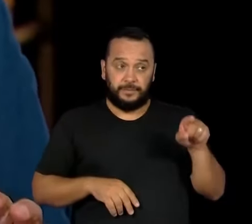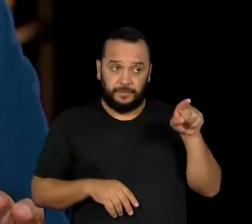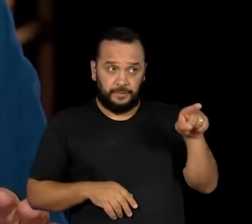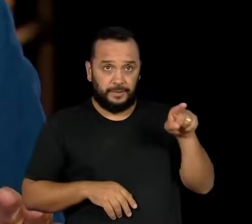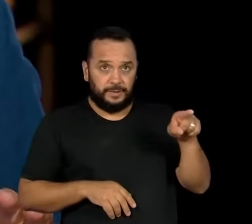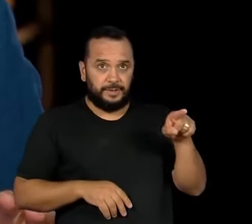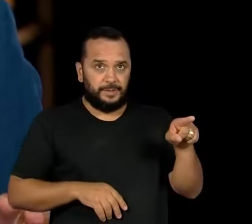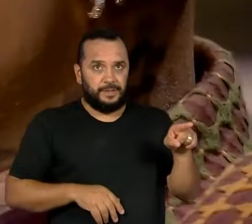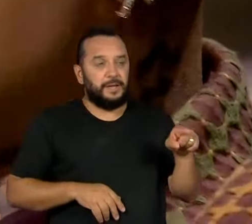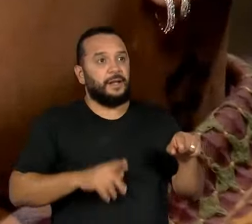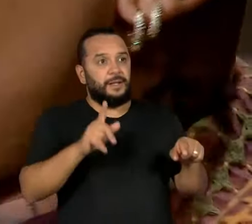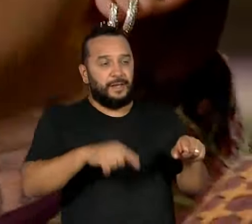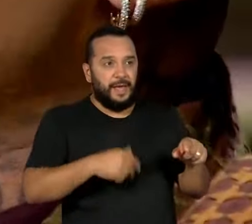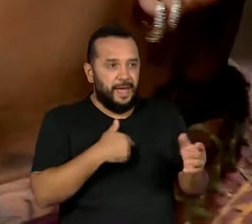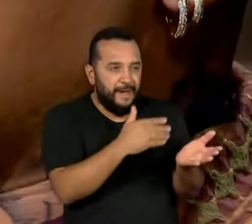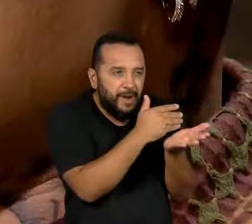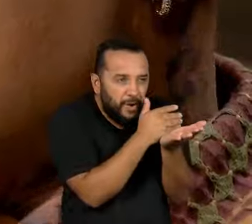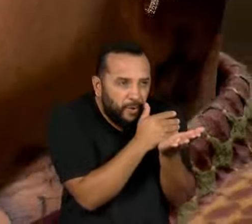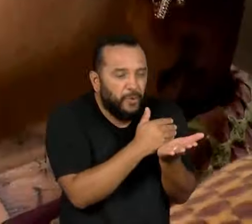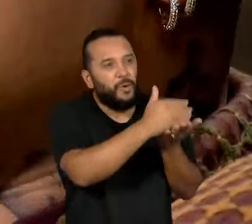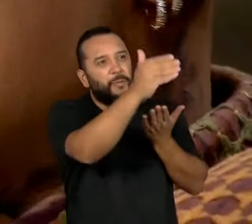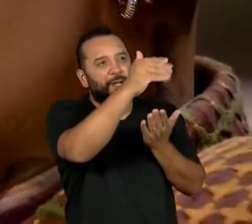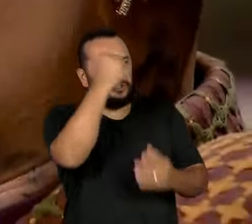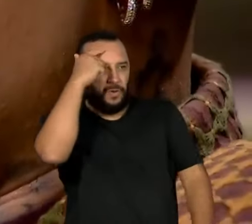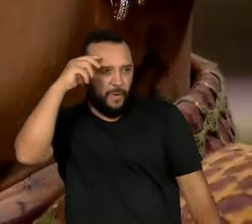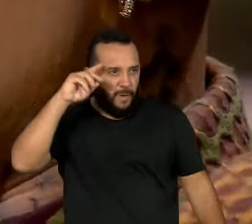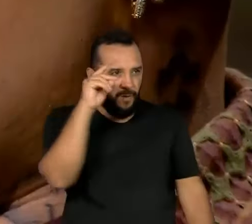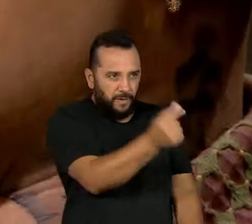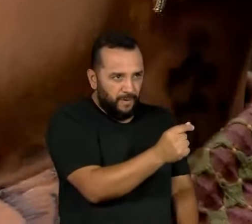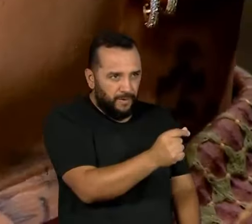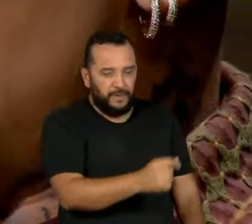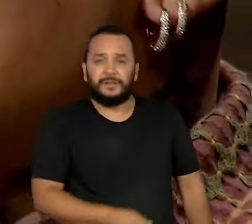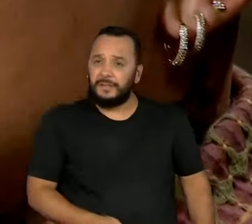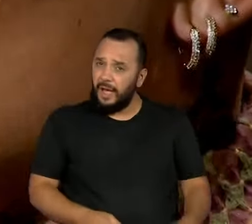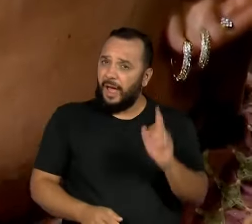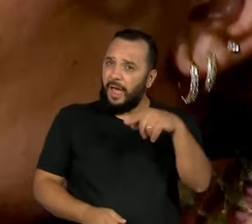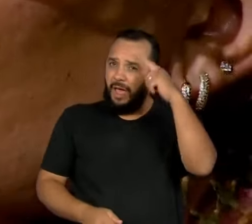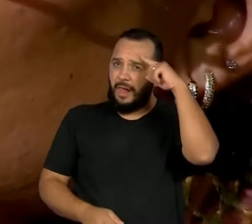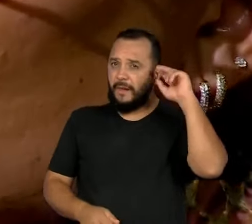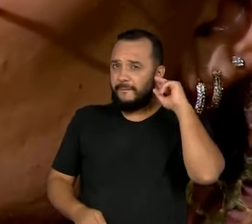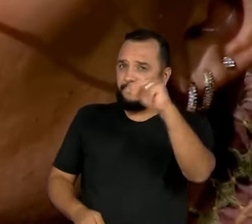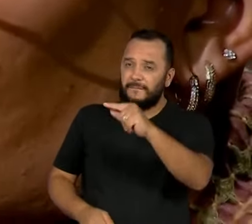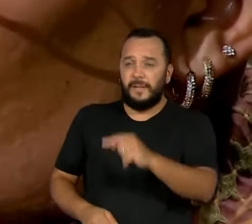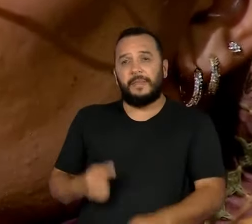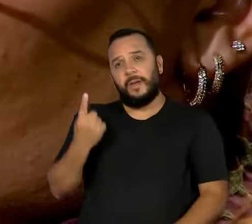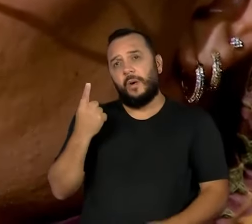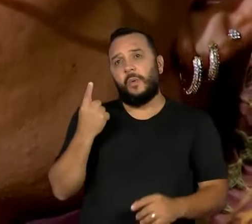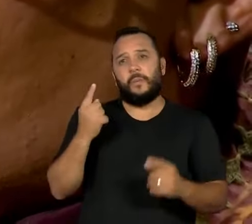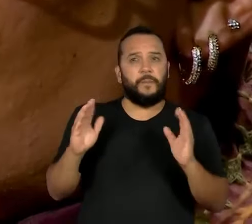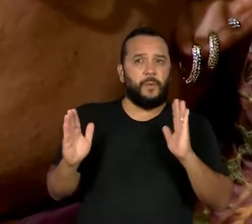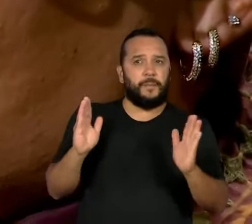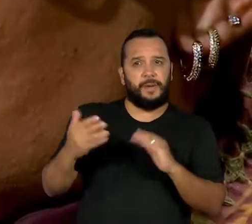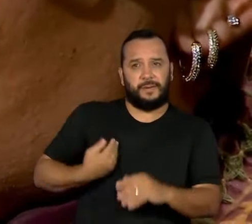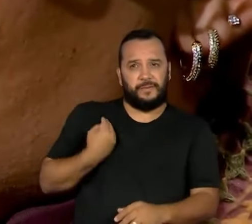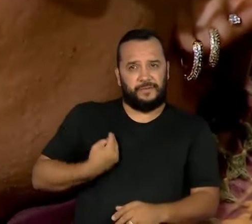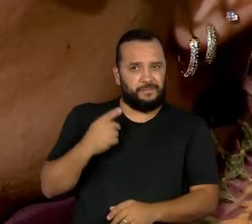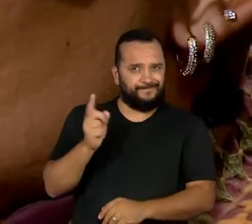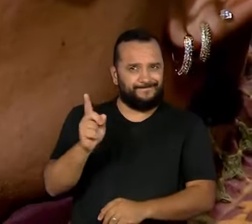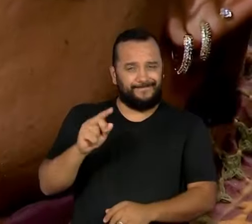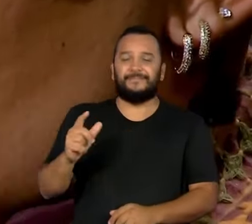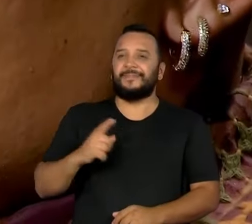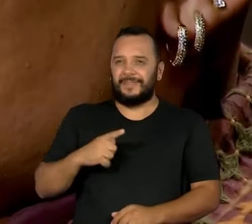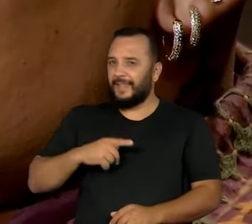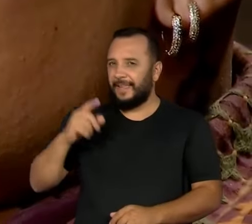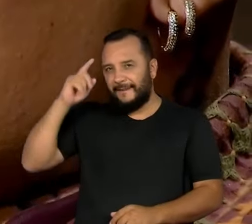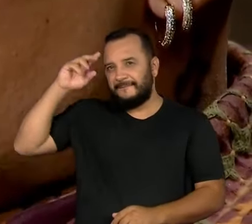de isso de virar a chave né virar a chave eu acho que a gente não passa por um momento só desse na nossa vida né Tá é eu